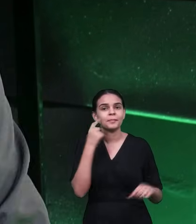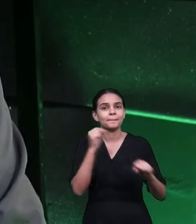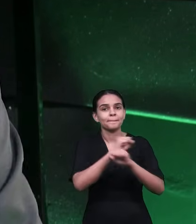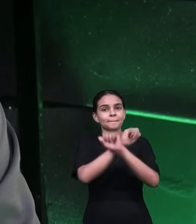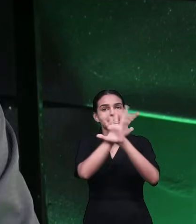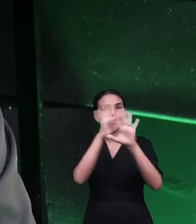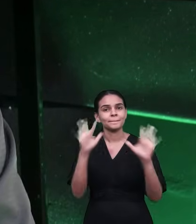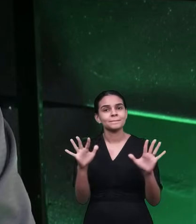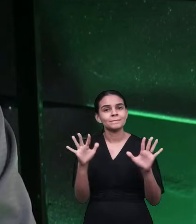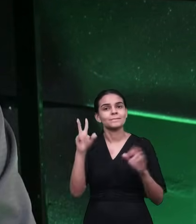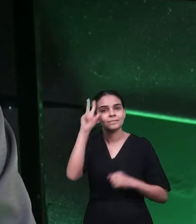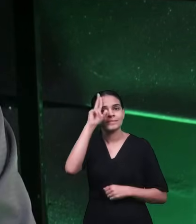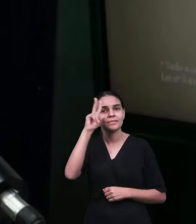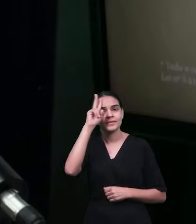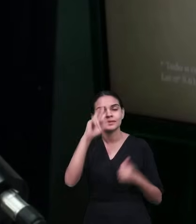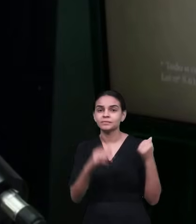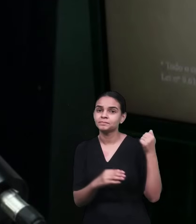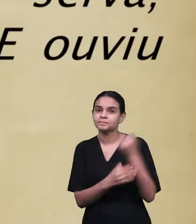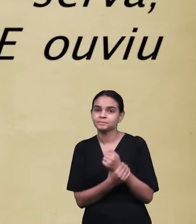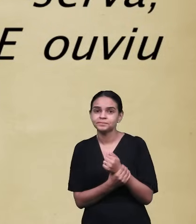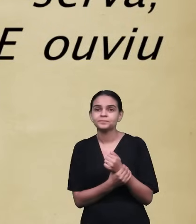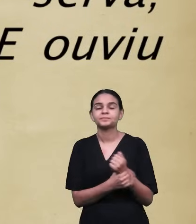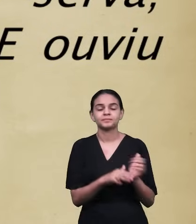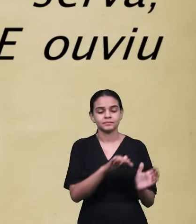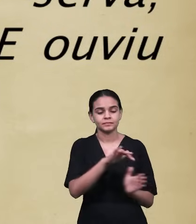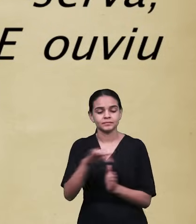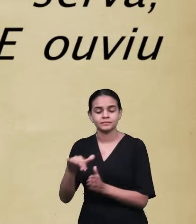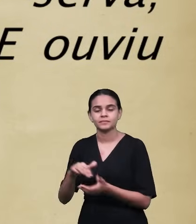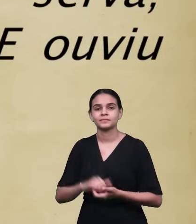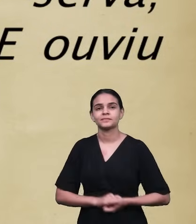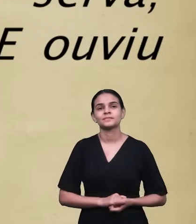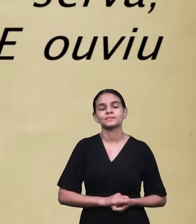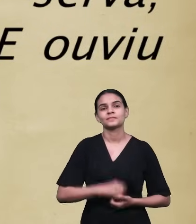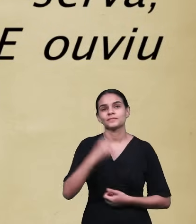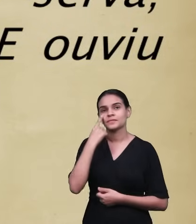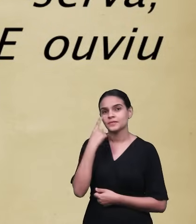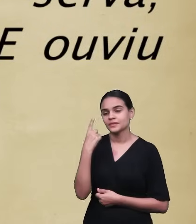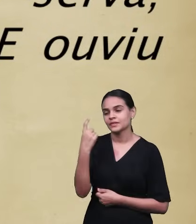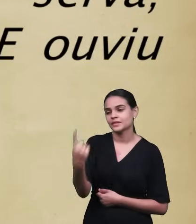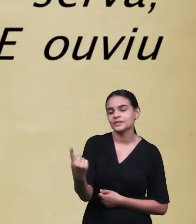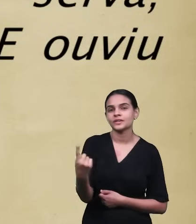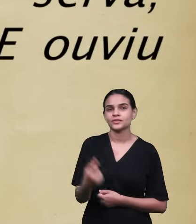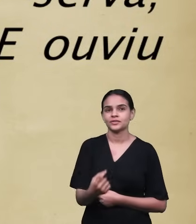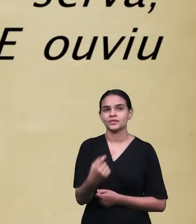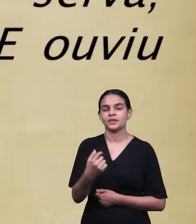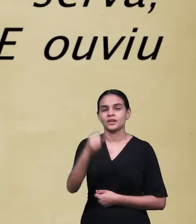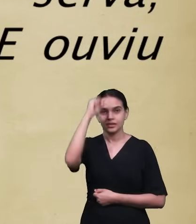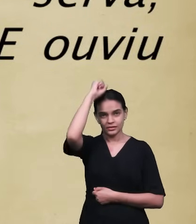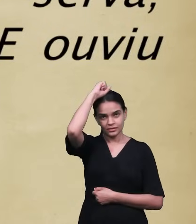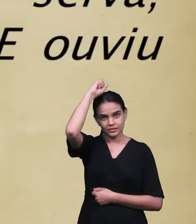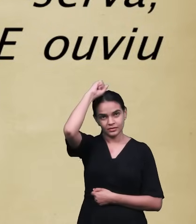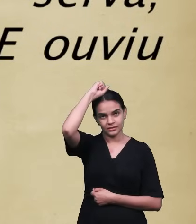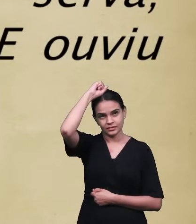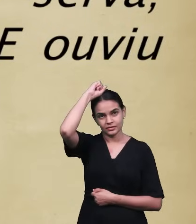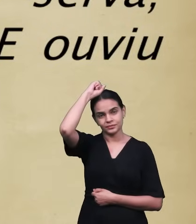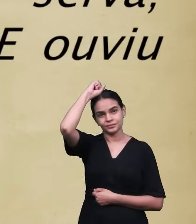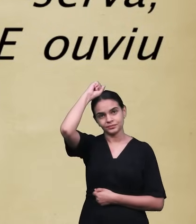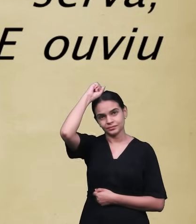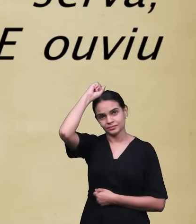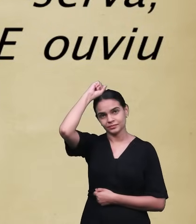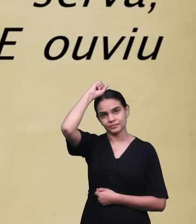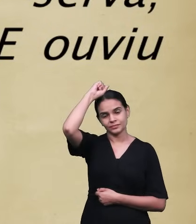né? É interessante que o pastor Alex mencionou aí, Sarai, ela